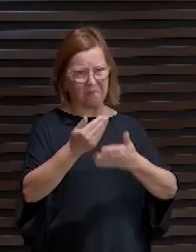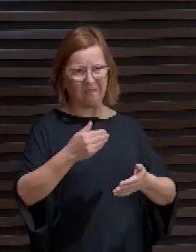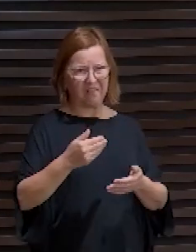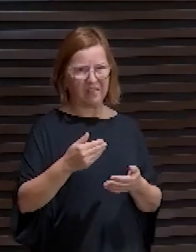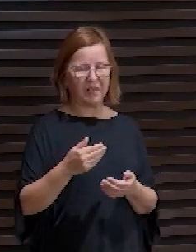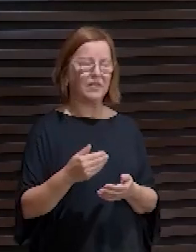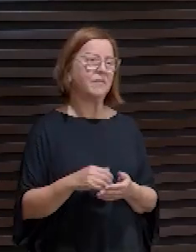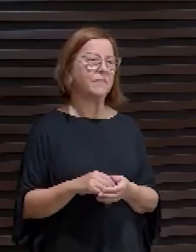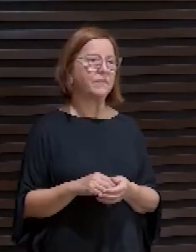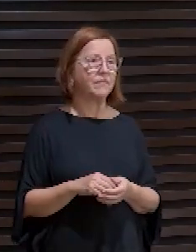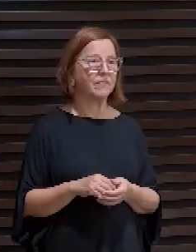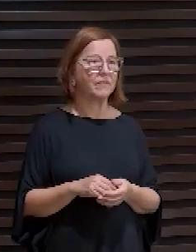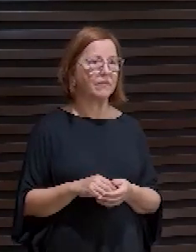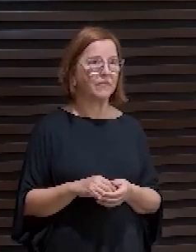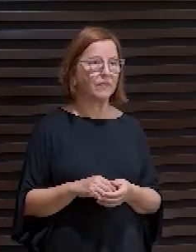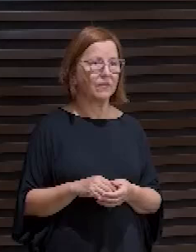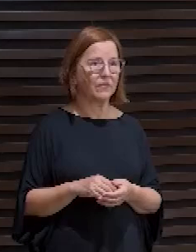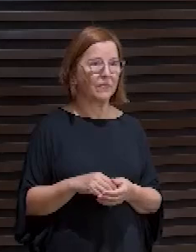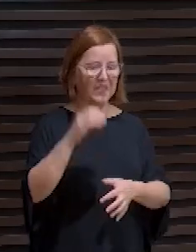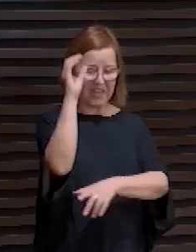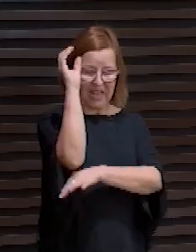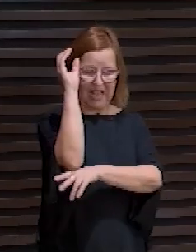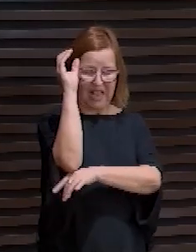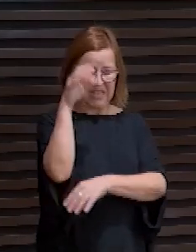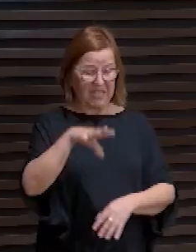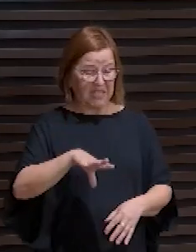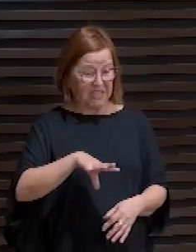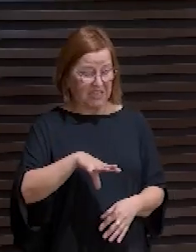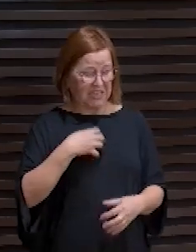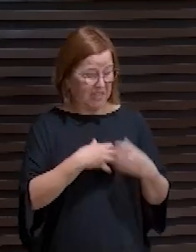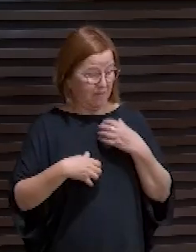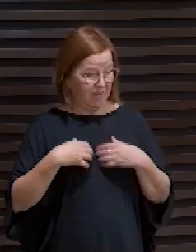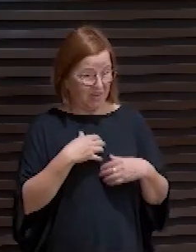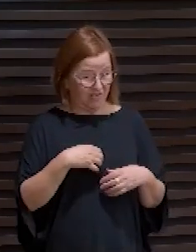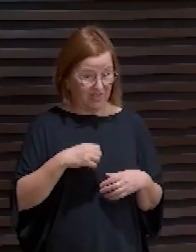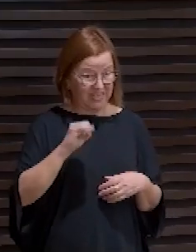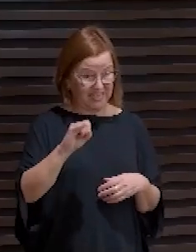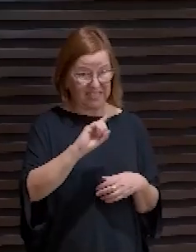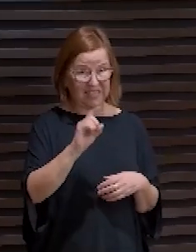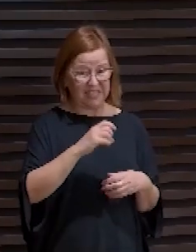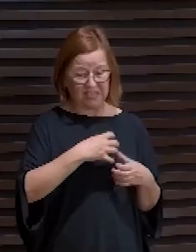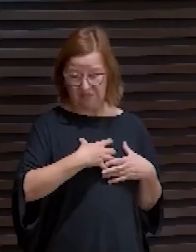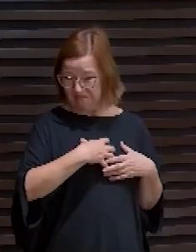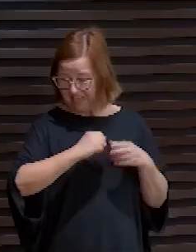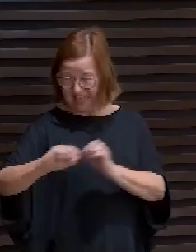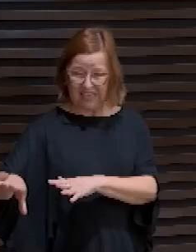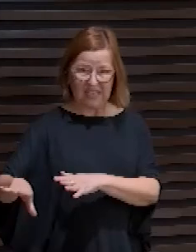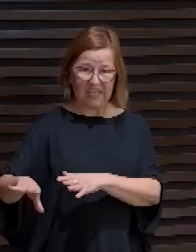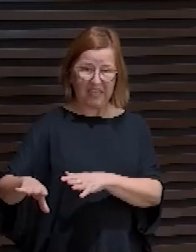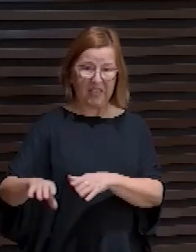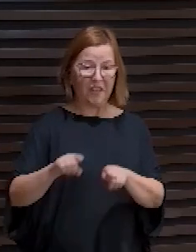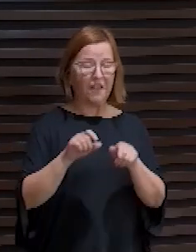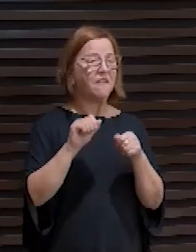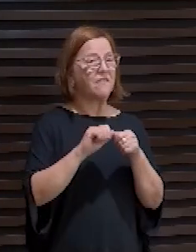de amargura, se não for arrancada, poderá levar um irmão ao esfriamento espiritual. Os